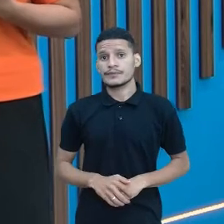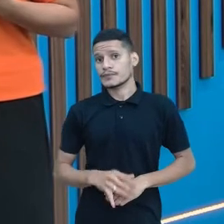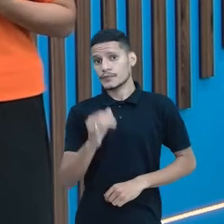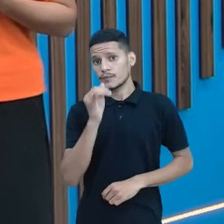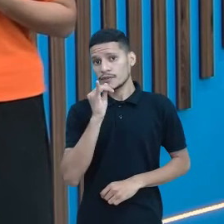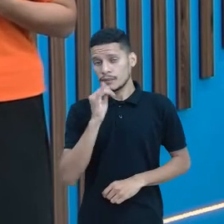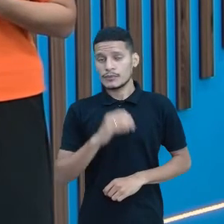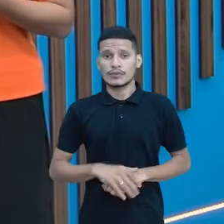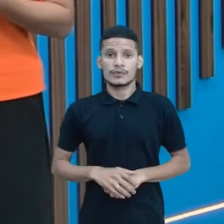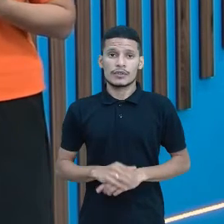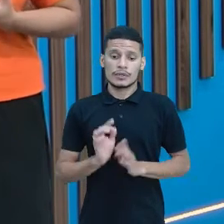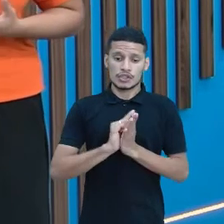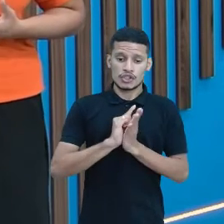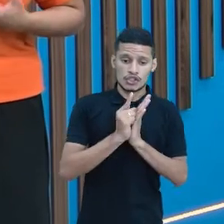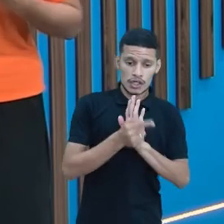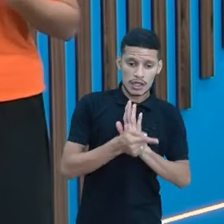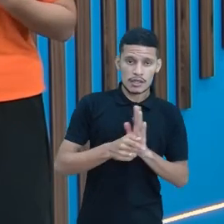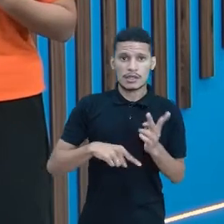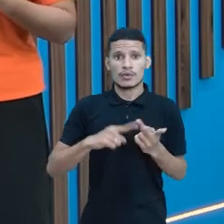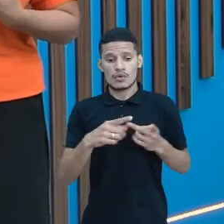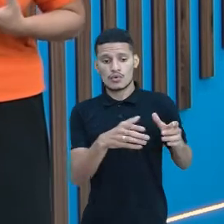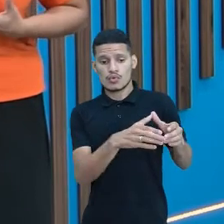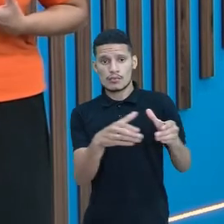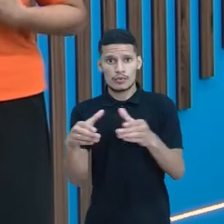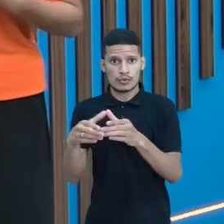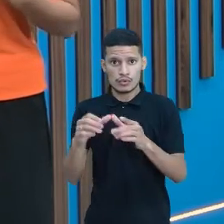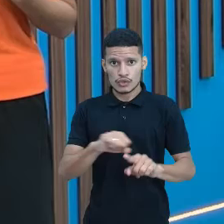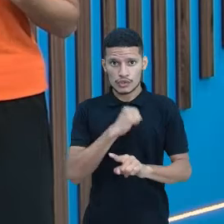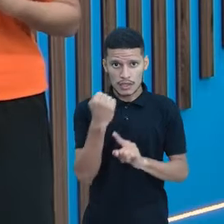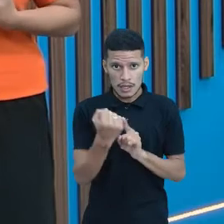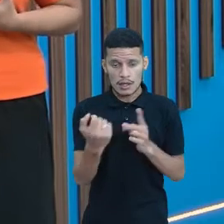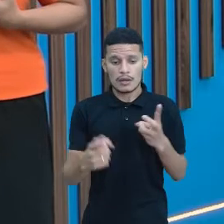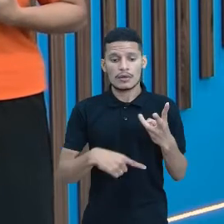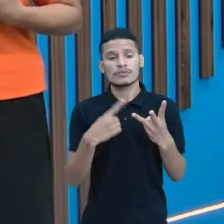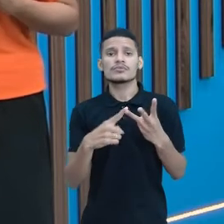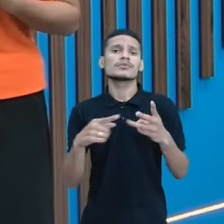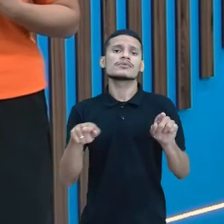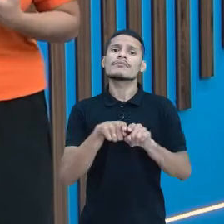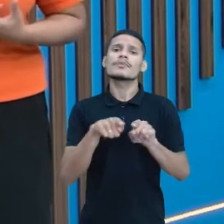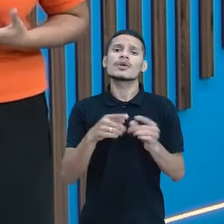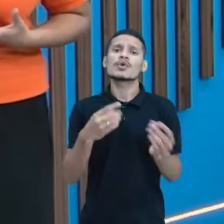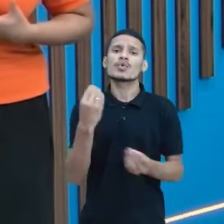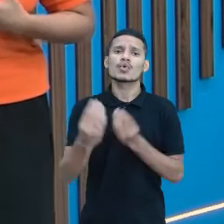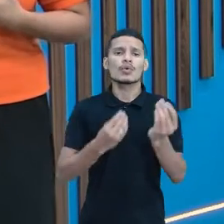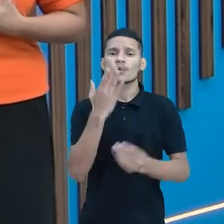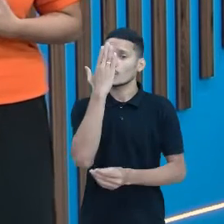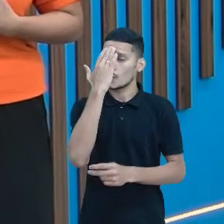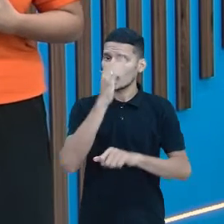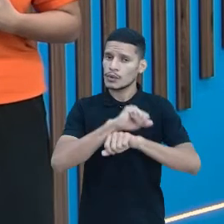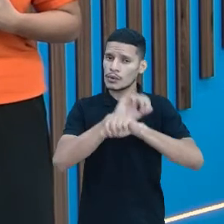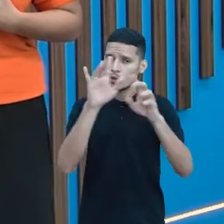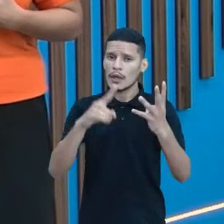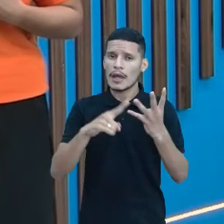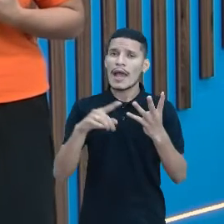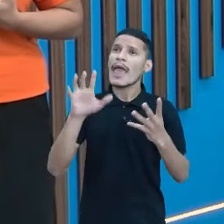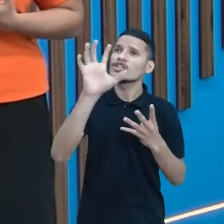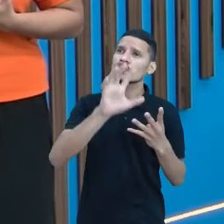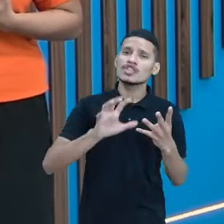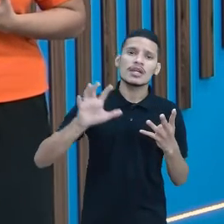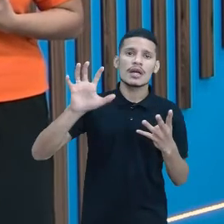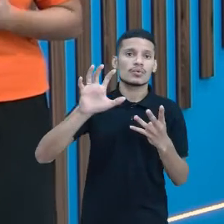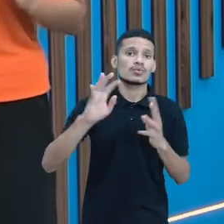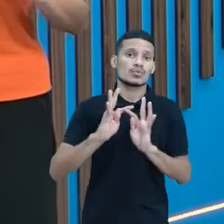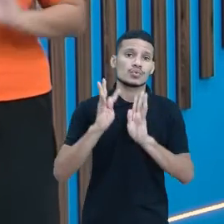gênero, a classe social, o nível de instrução, a região, todos